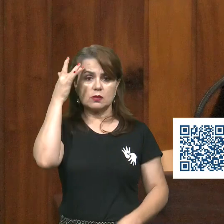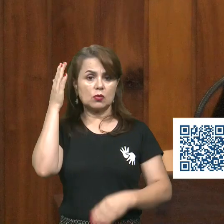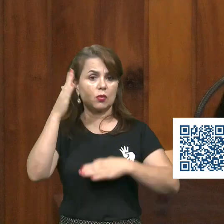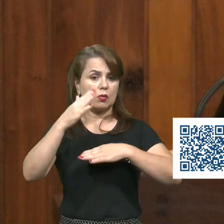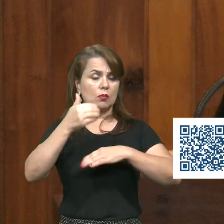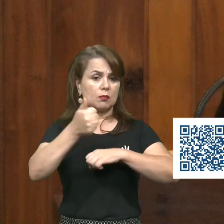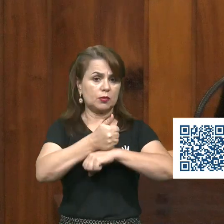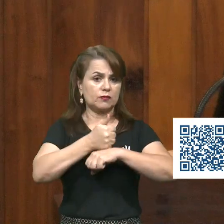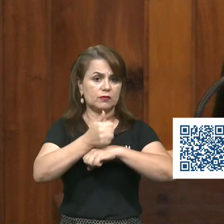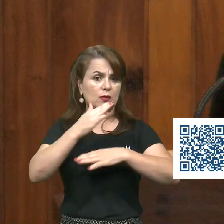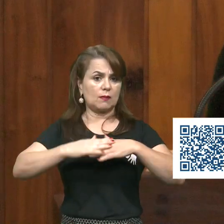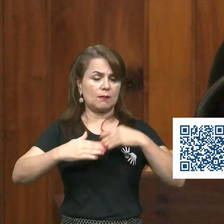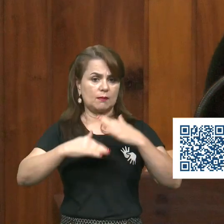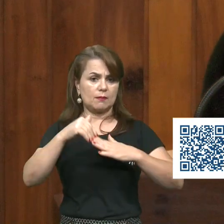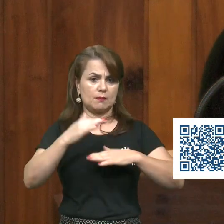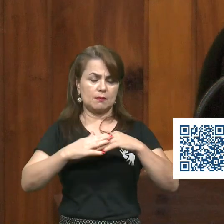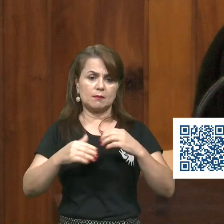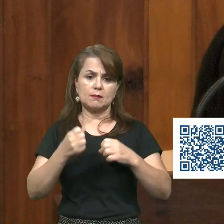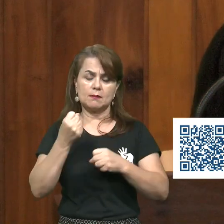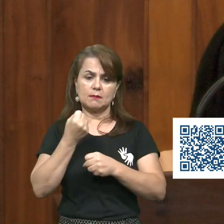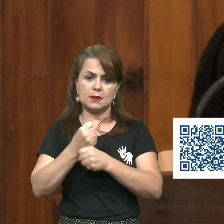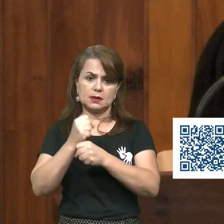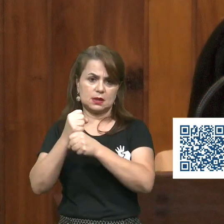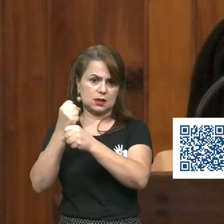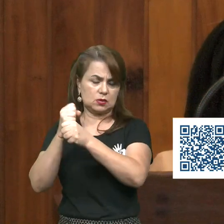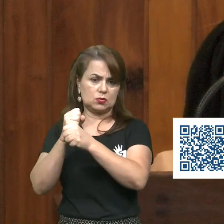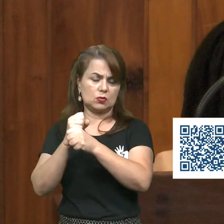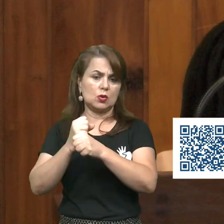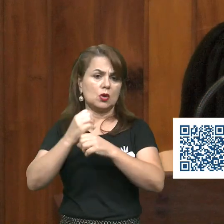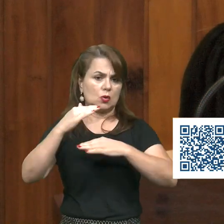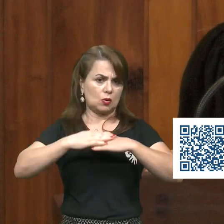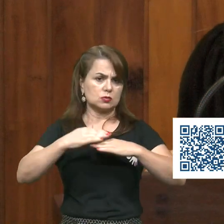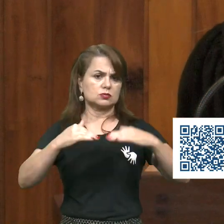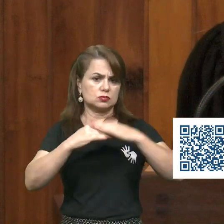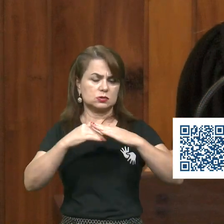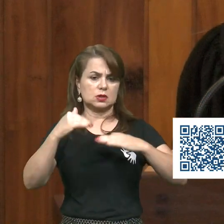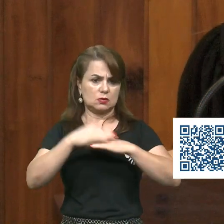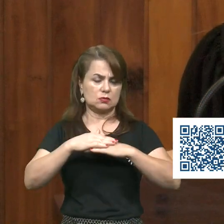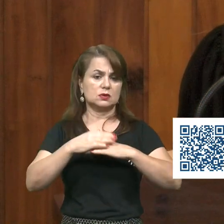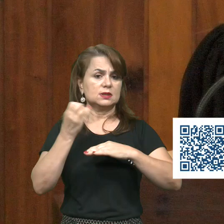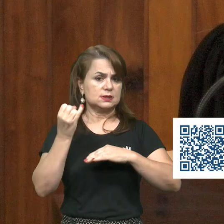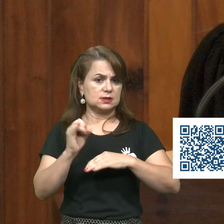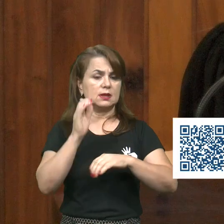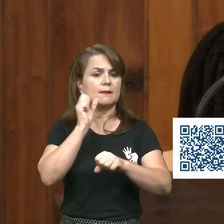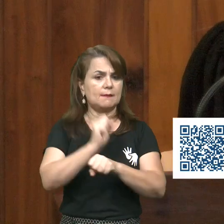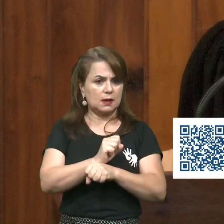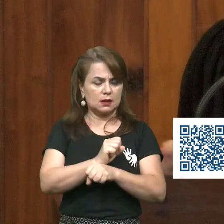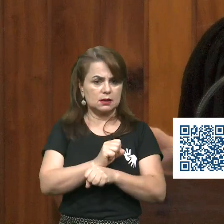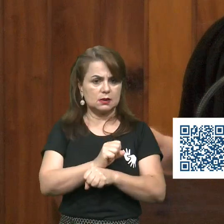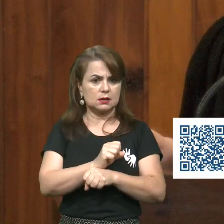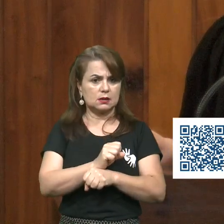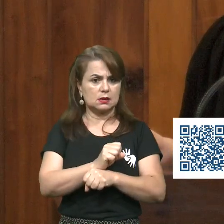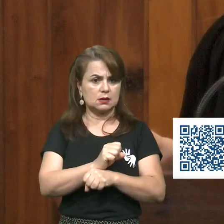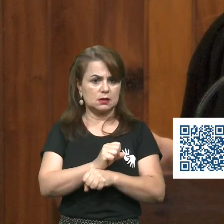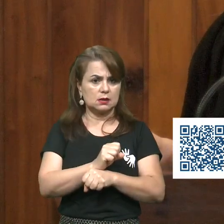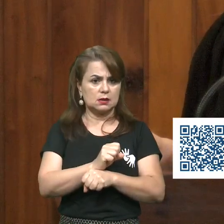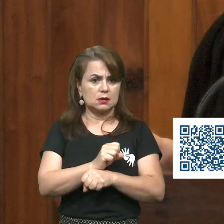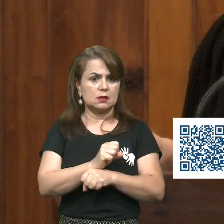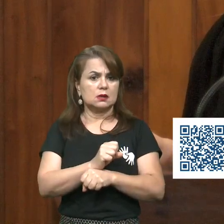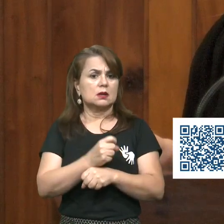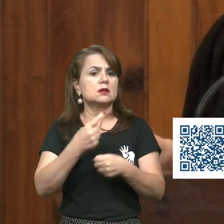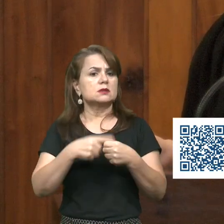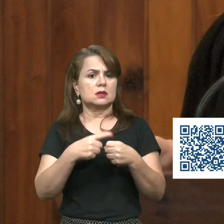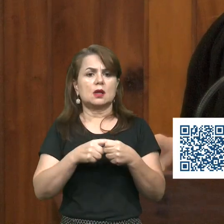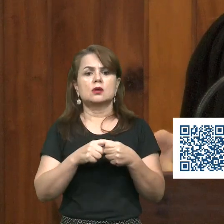Obras, se ele não faz o serviço de pedreiro em todos os demais setores, a nossa cidade não